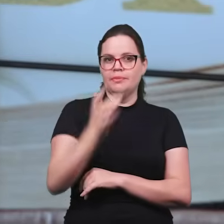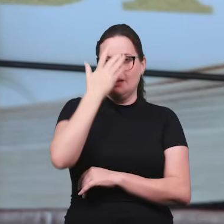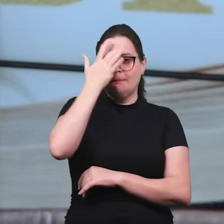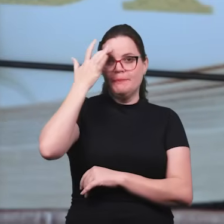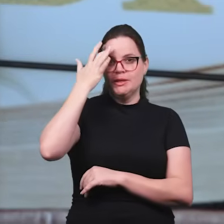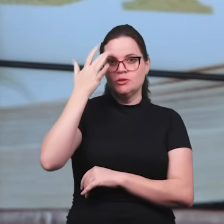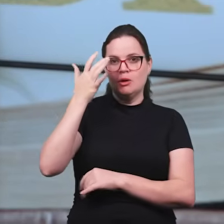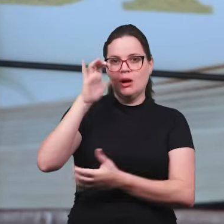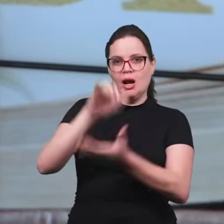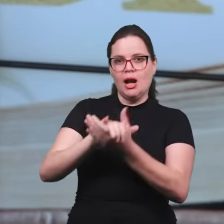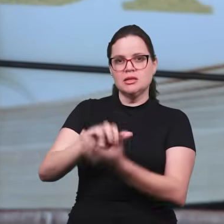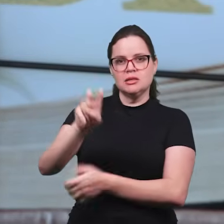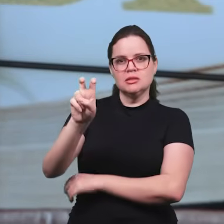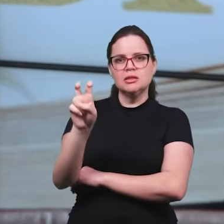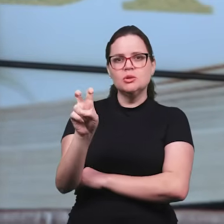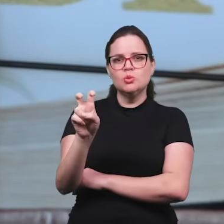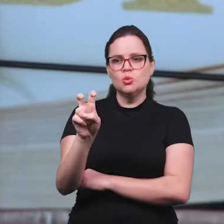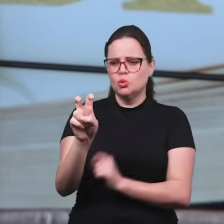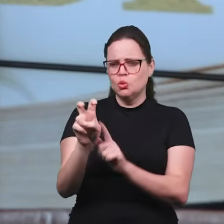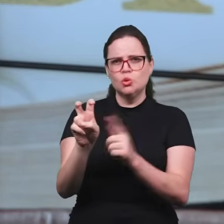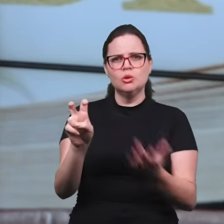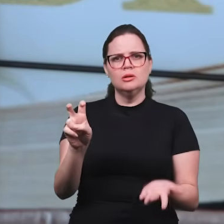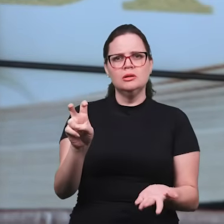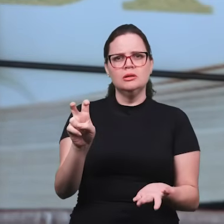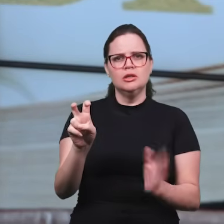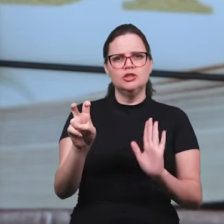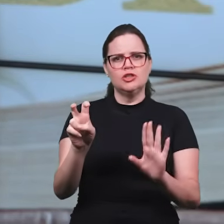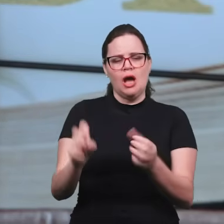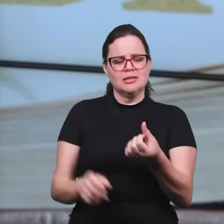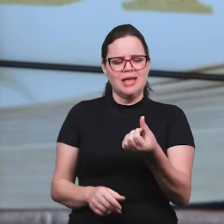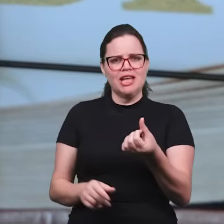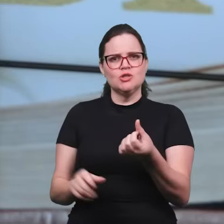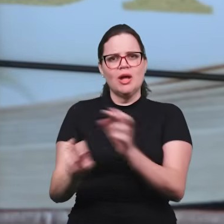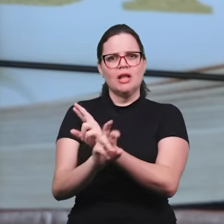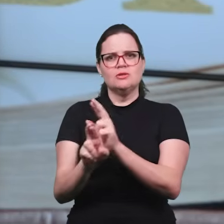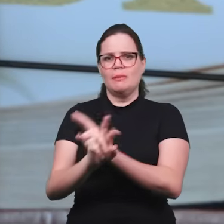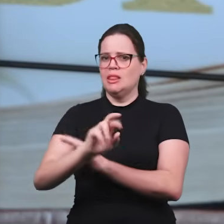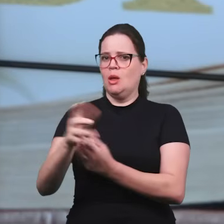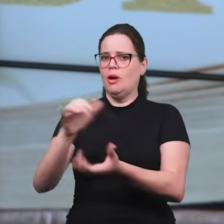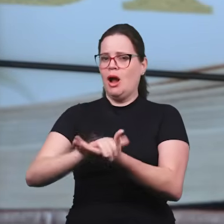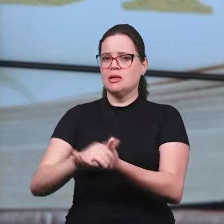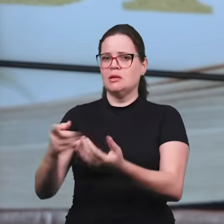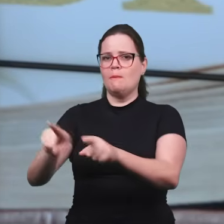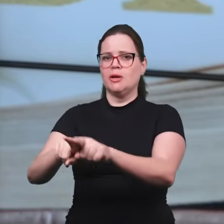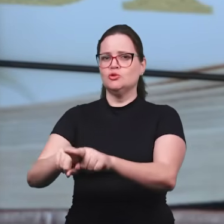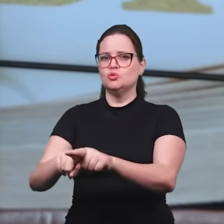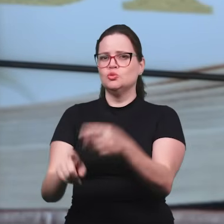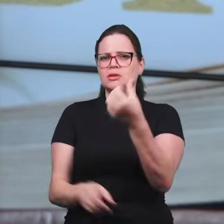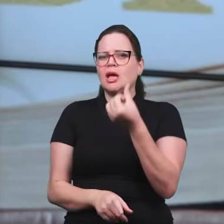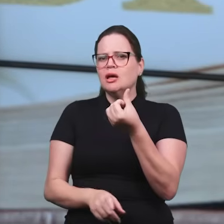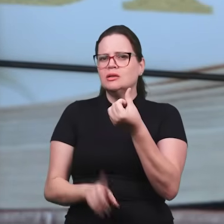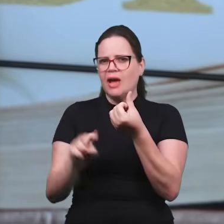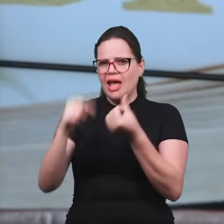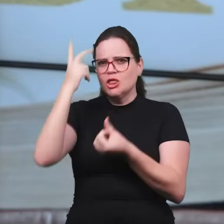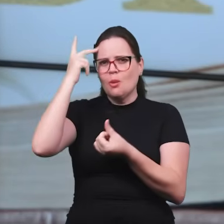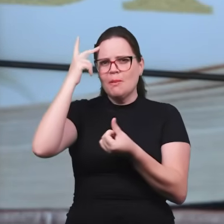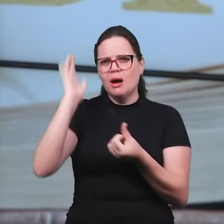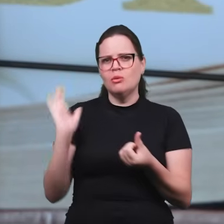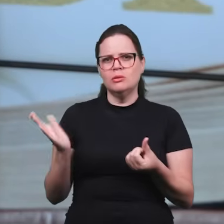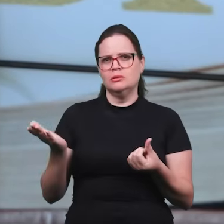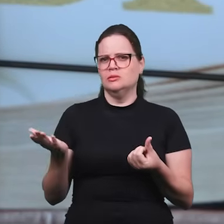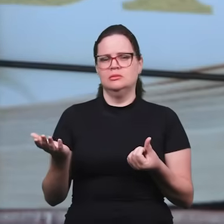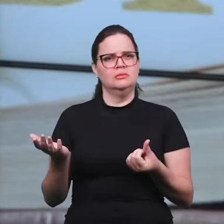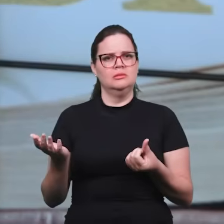pessoa ter 5 casamentos e já está lá no 6º relacionamento. Então, assim, isso pode ser